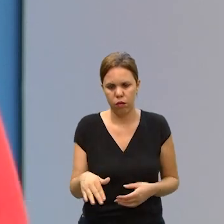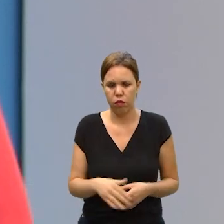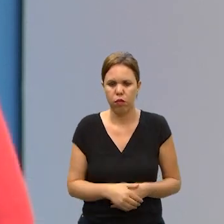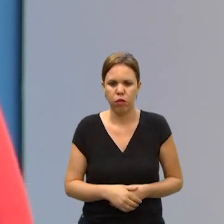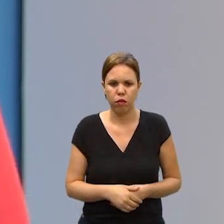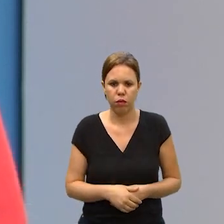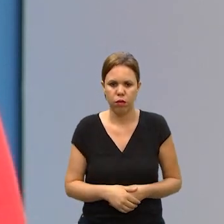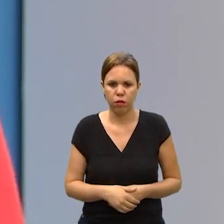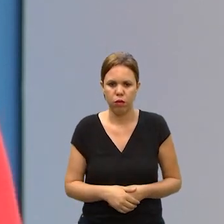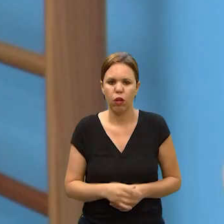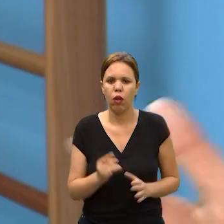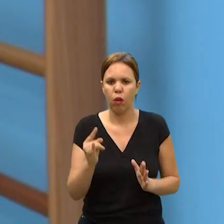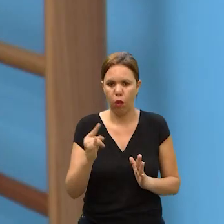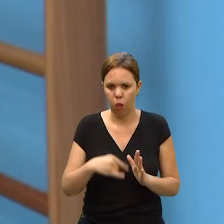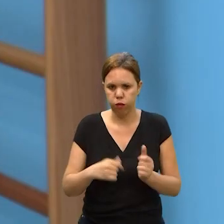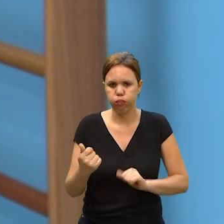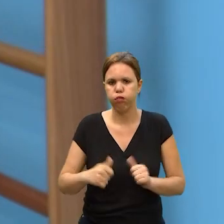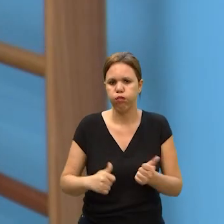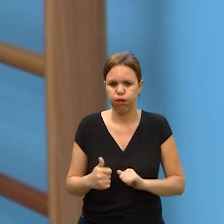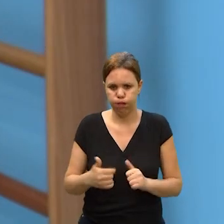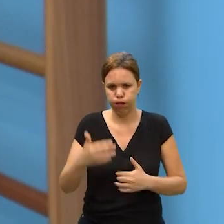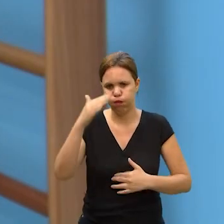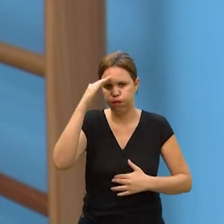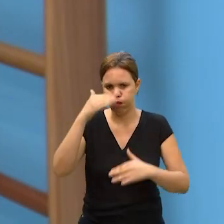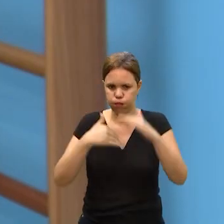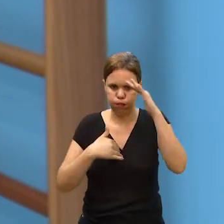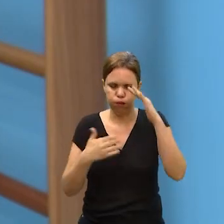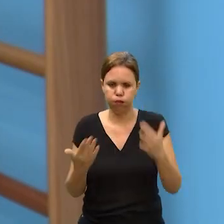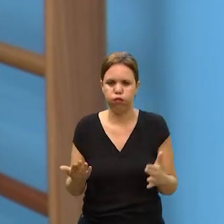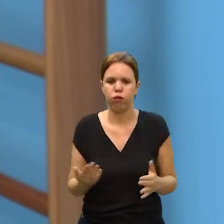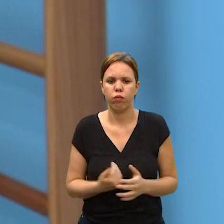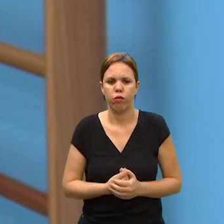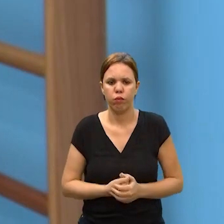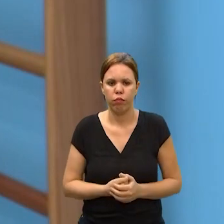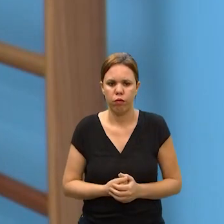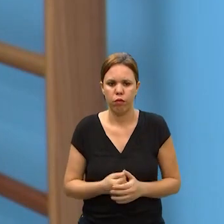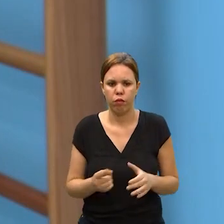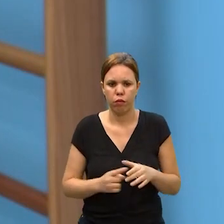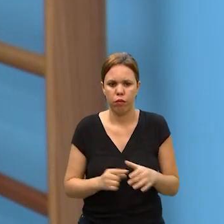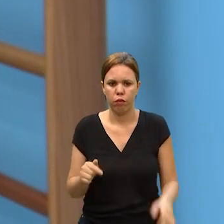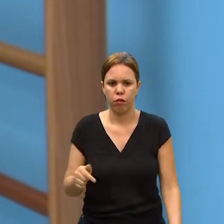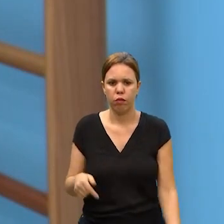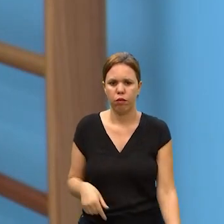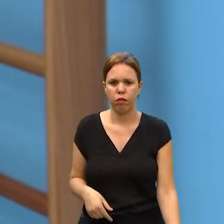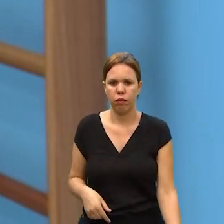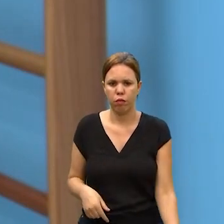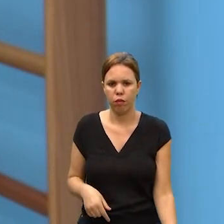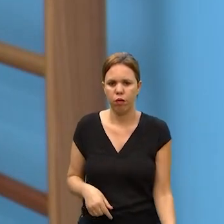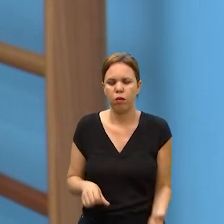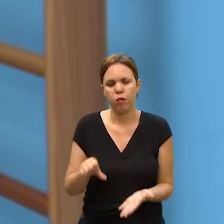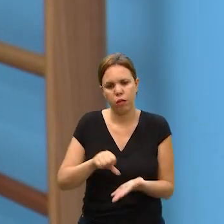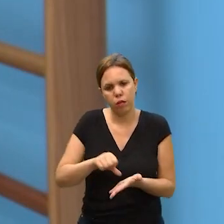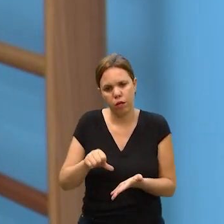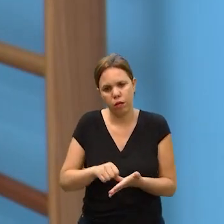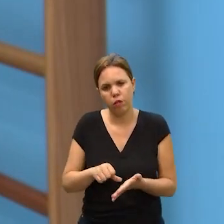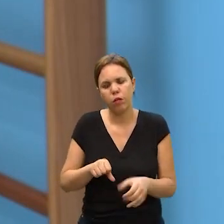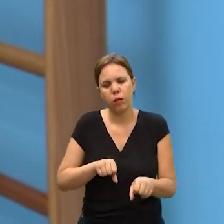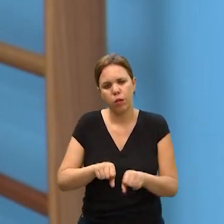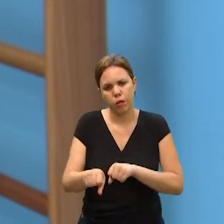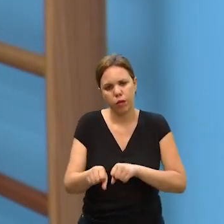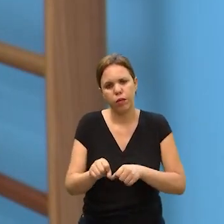muitas crianças com o diagnóstico de paralisia cerebral? Sim, né? A Clínica Ludens é um centro especializado